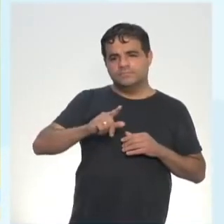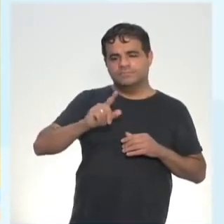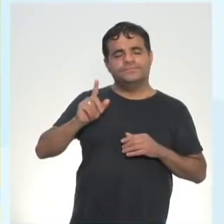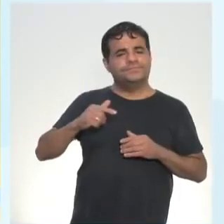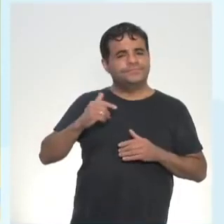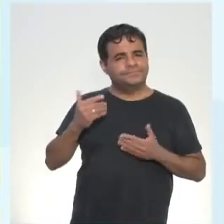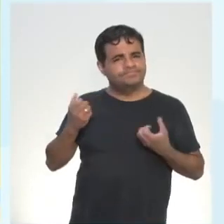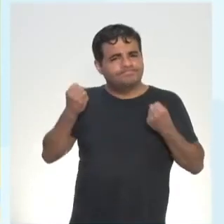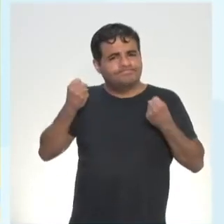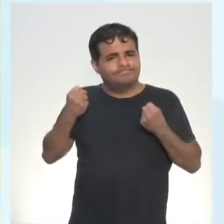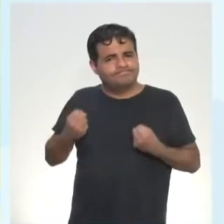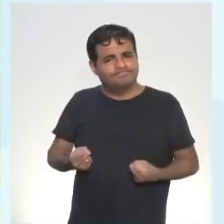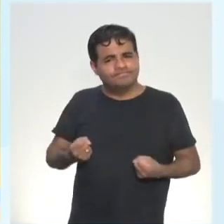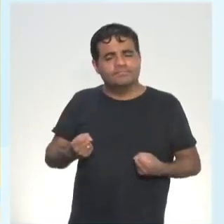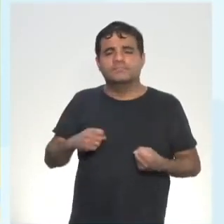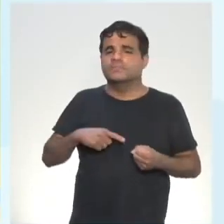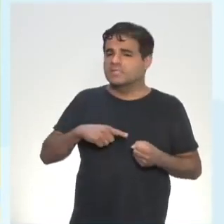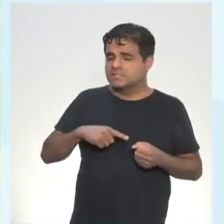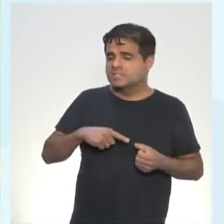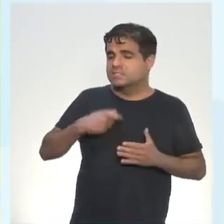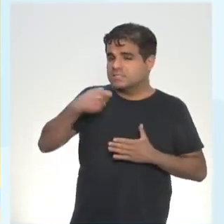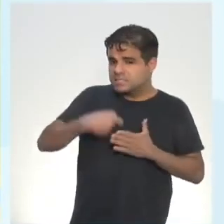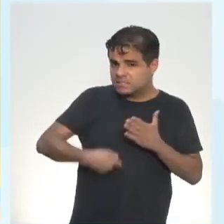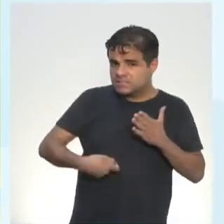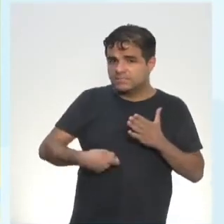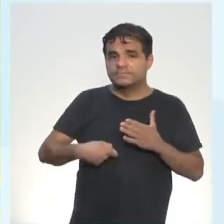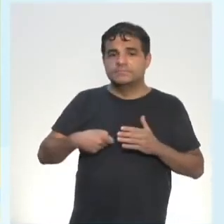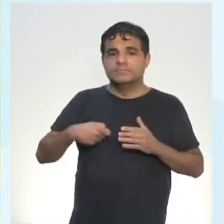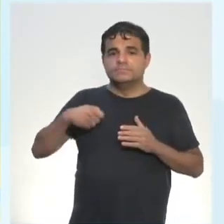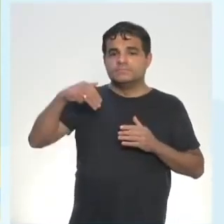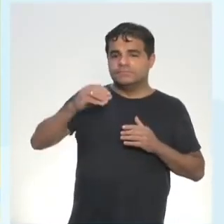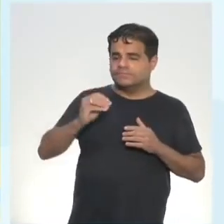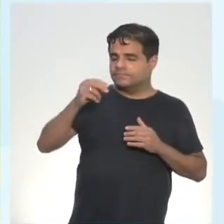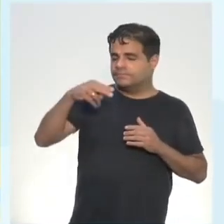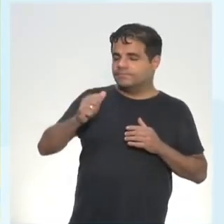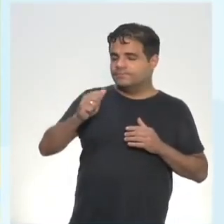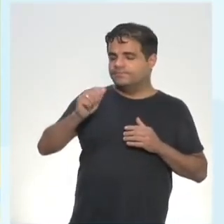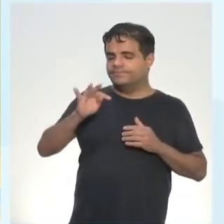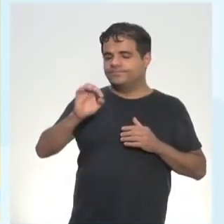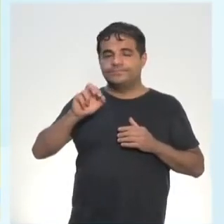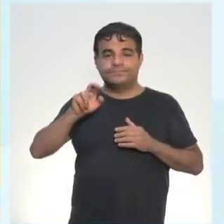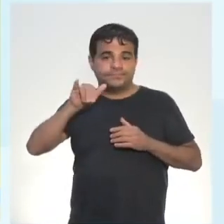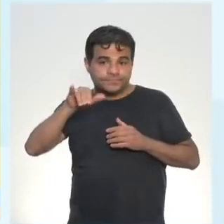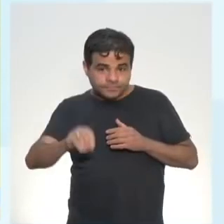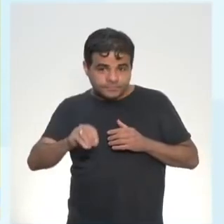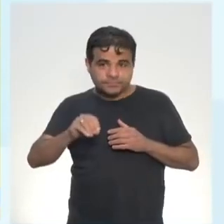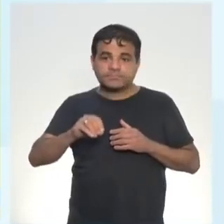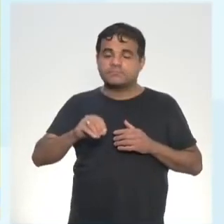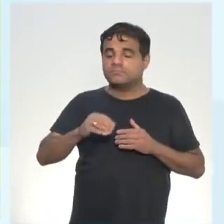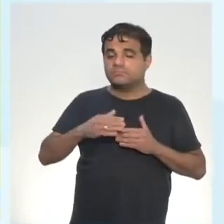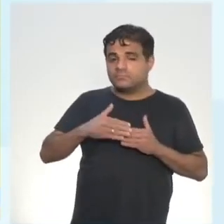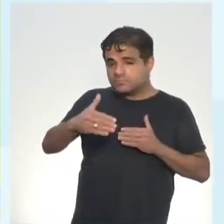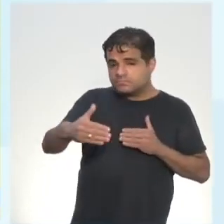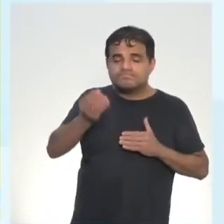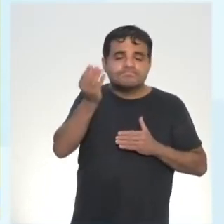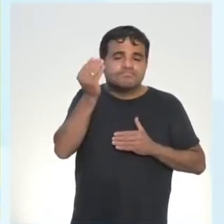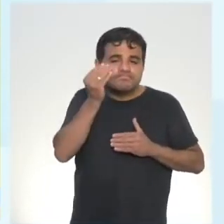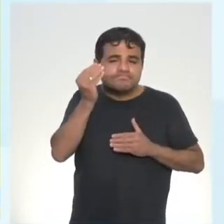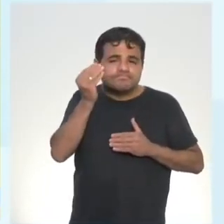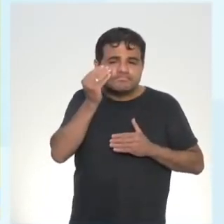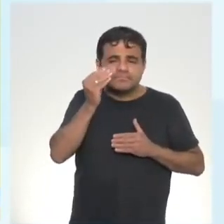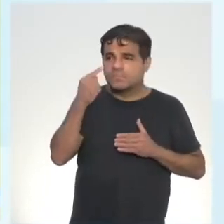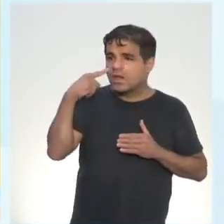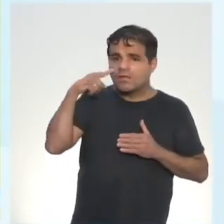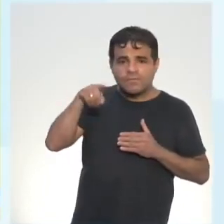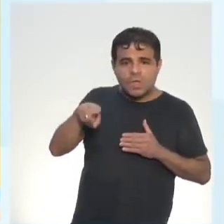super sobrecarregado, né? Ele tinha os seus deveres lá no monastério, ele não podia só ficar também fazendo os experimentos. E você vê o